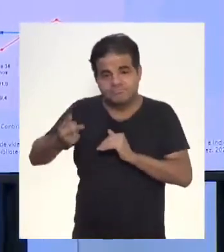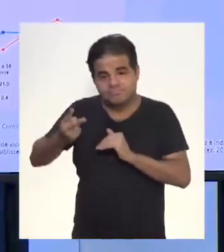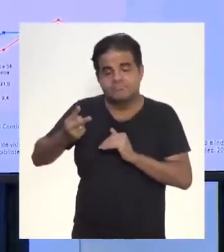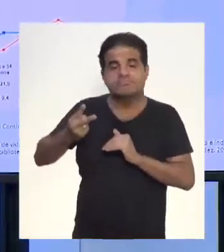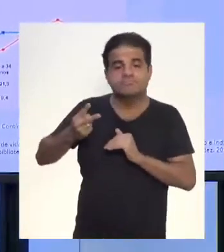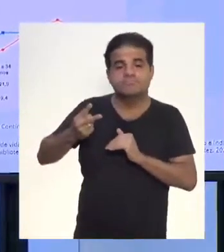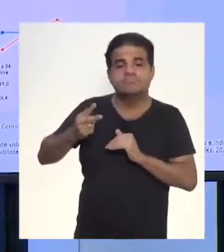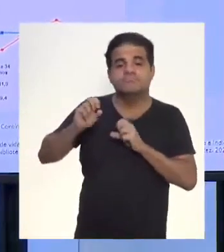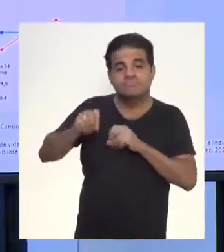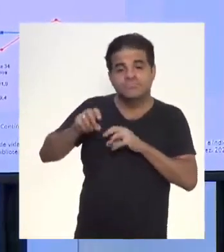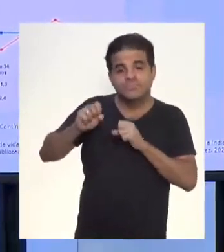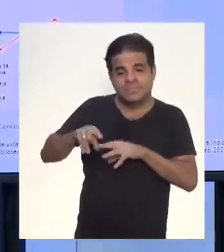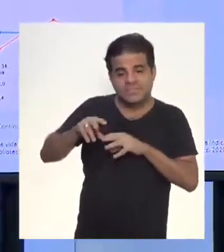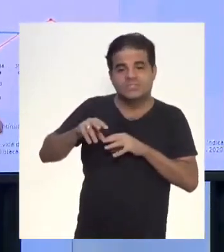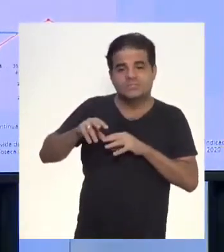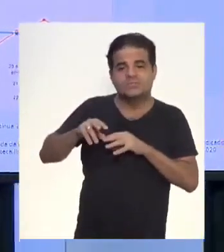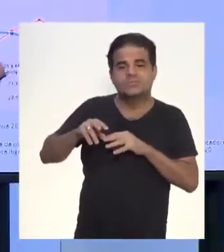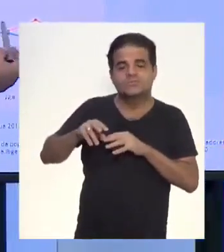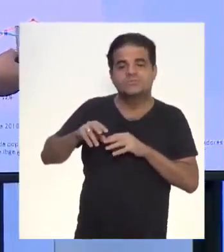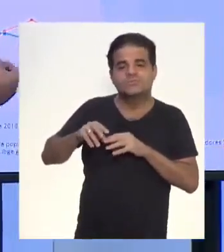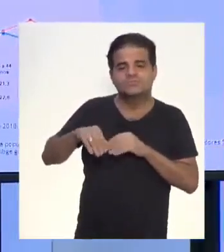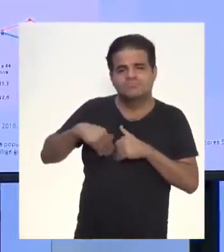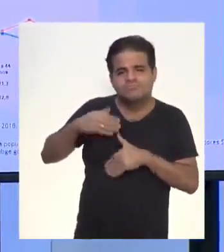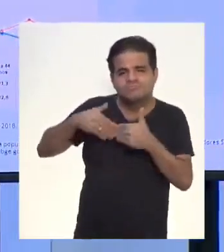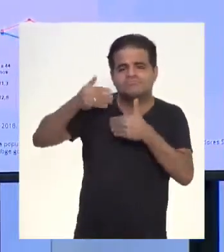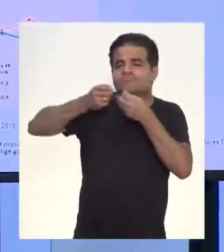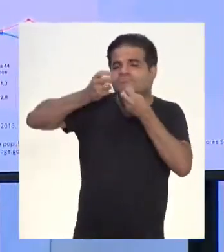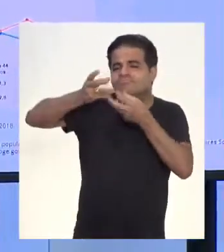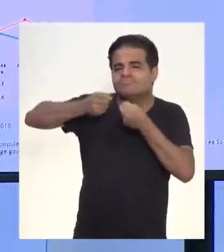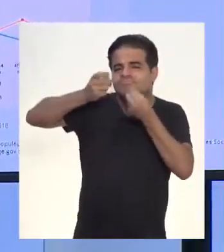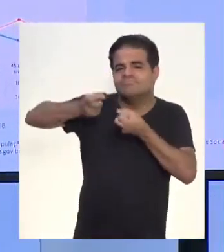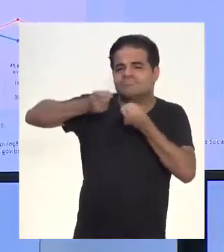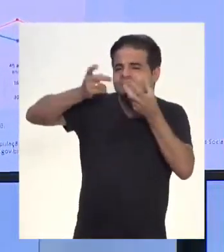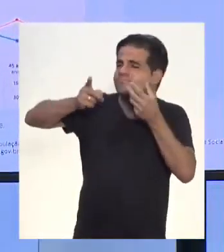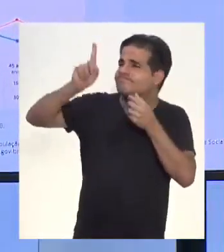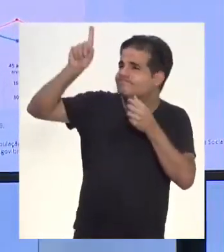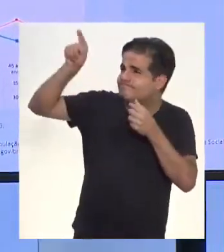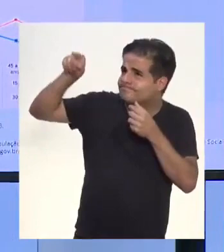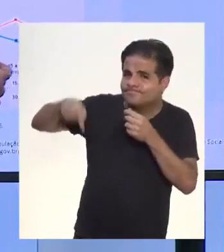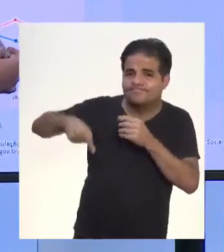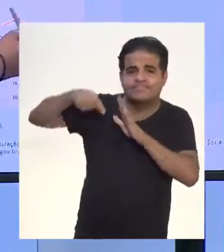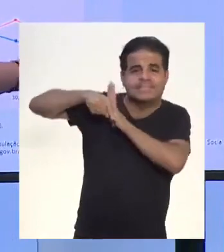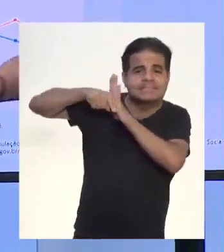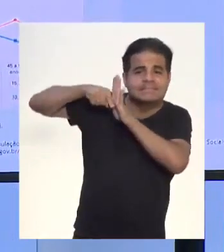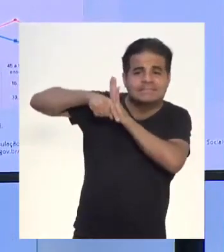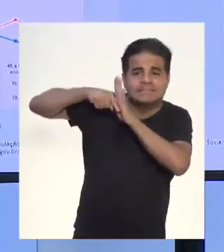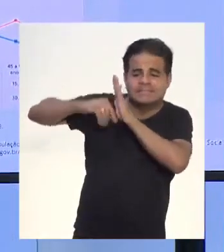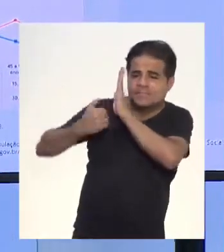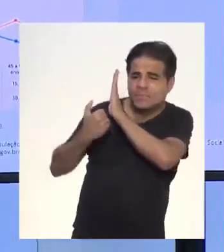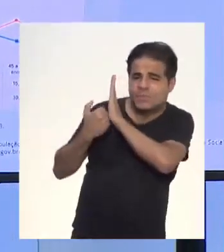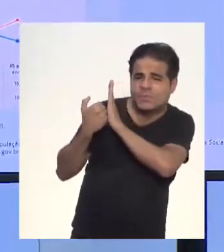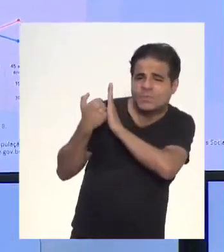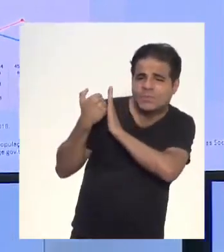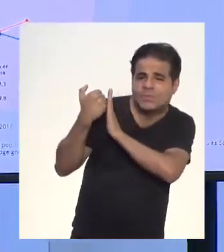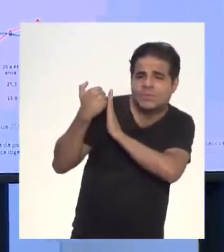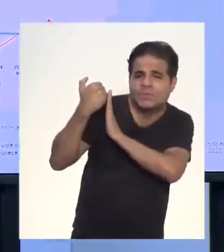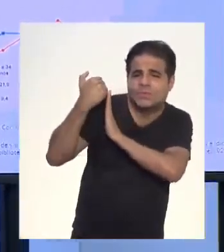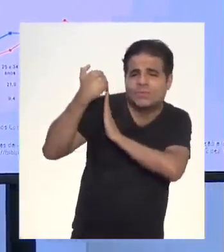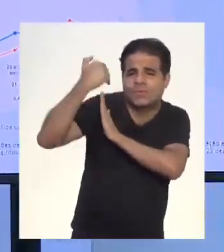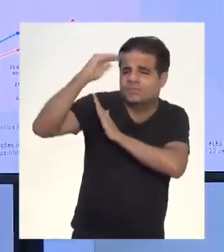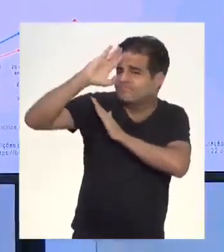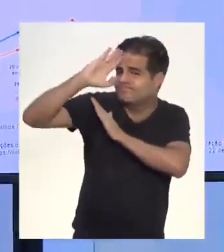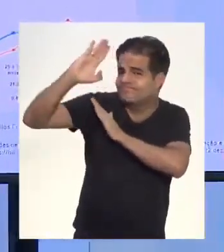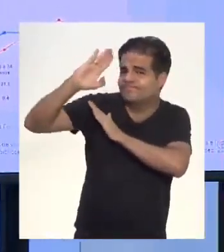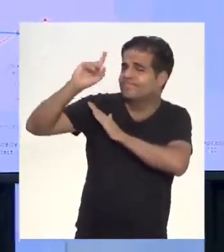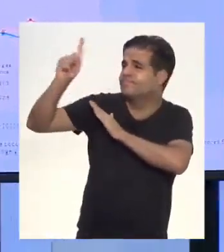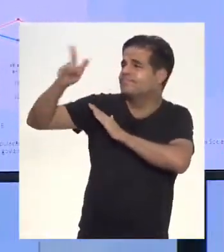ensino superior. Então, a gente vai vendo que esses dados, por exemplo, de analfabetismo, eles crescem, principalmente quando a gente vai